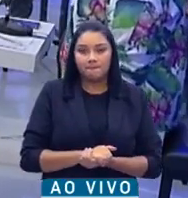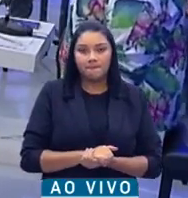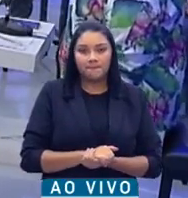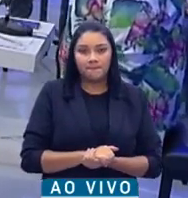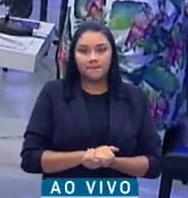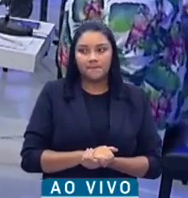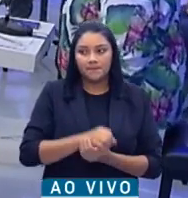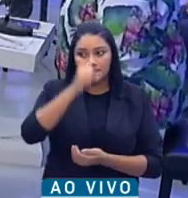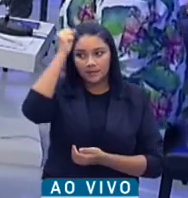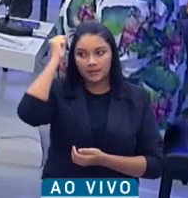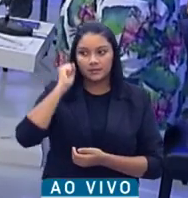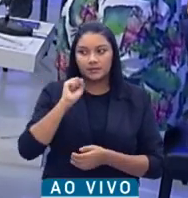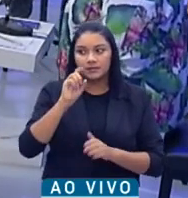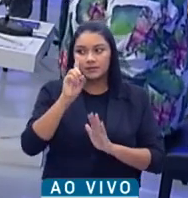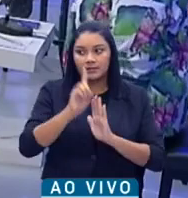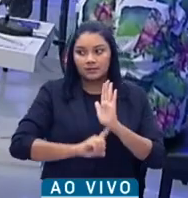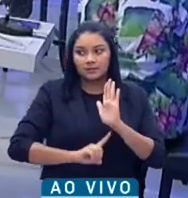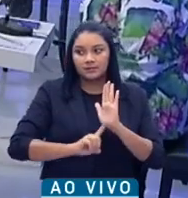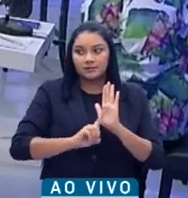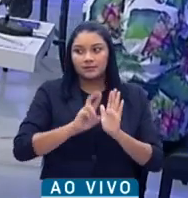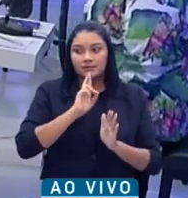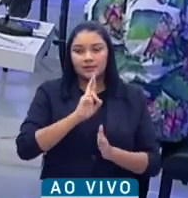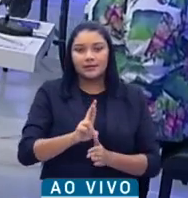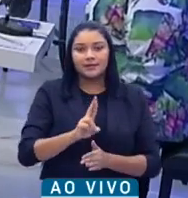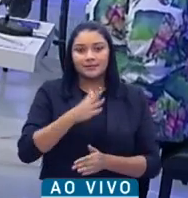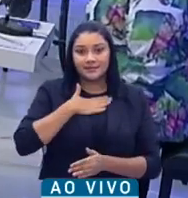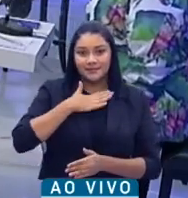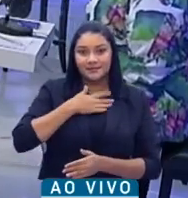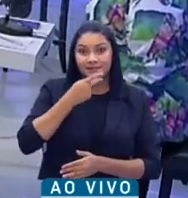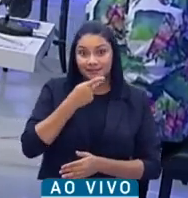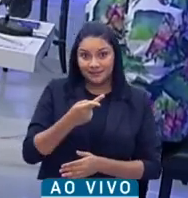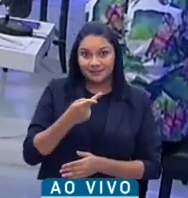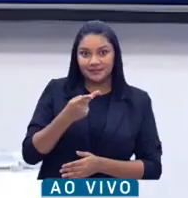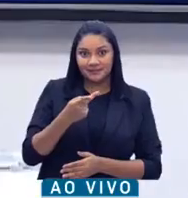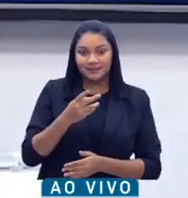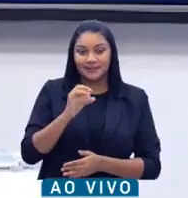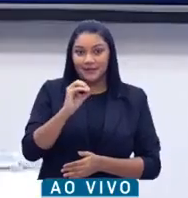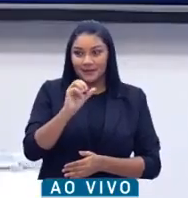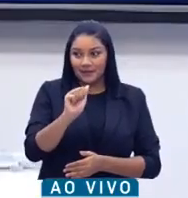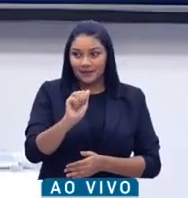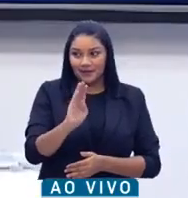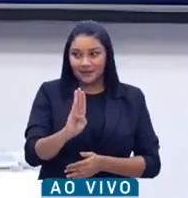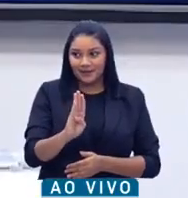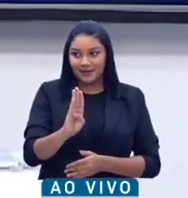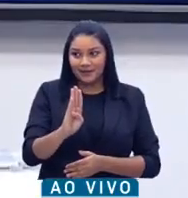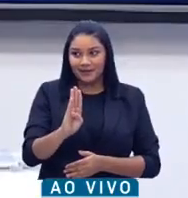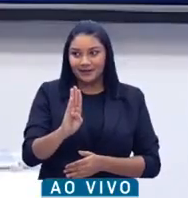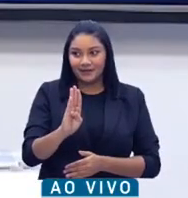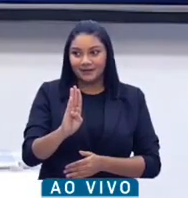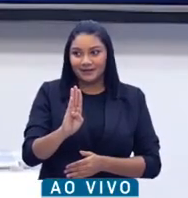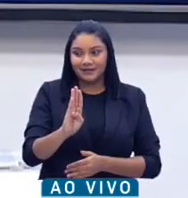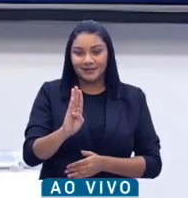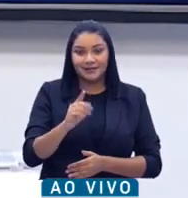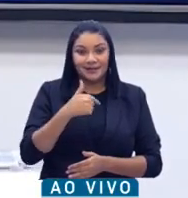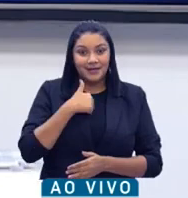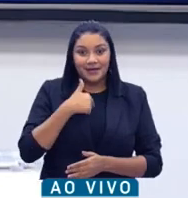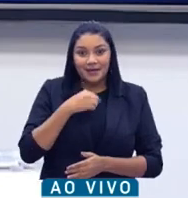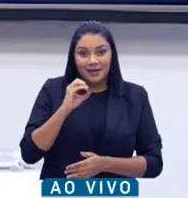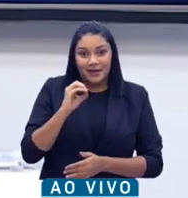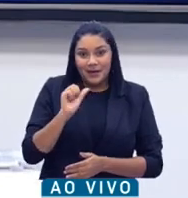solicitou um direito de resposta em relação à minha fala? Então, OAB. Vocês, eu não estou candidata a nada, a